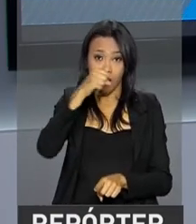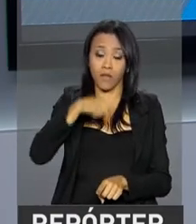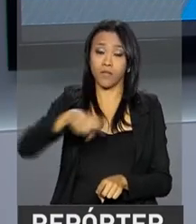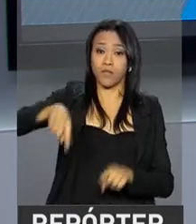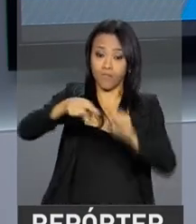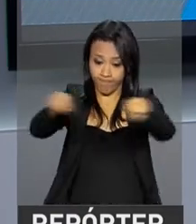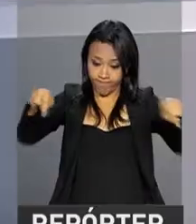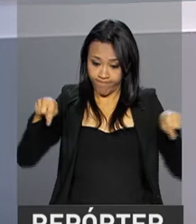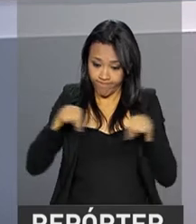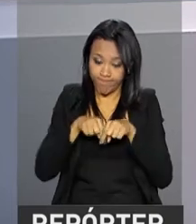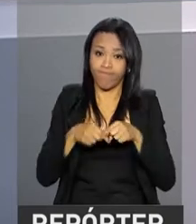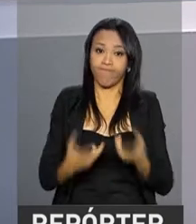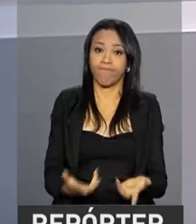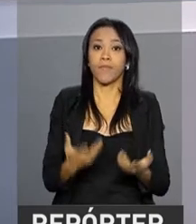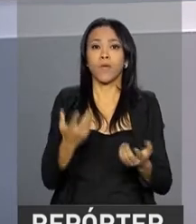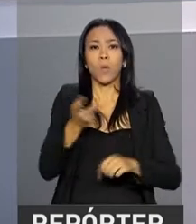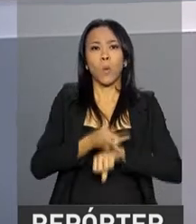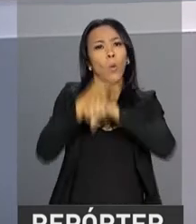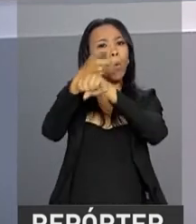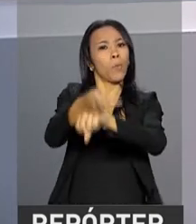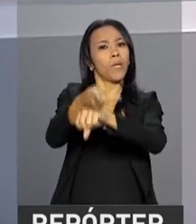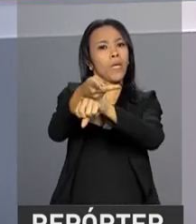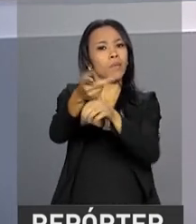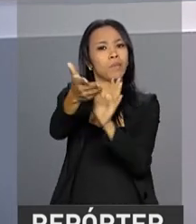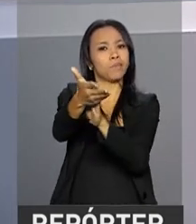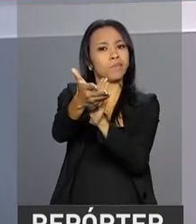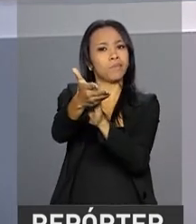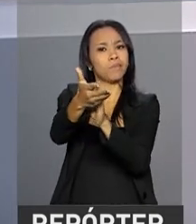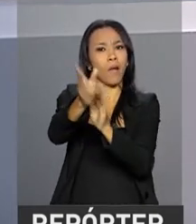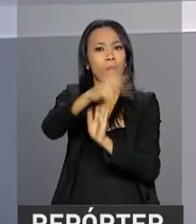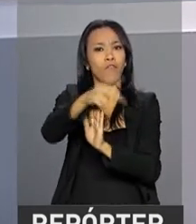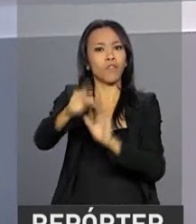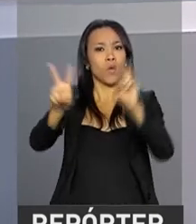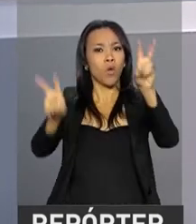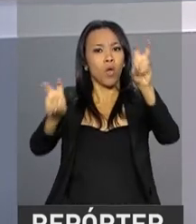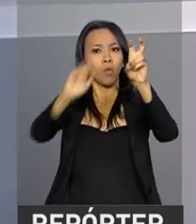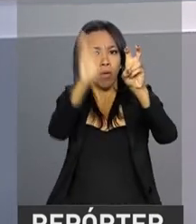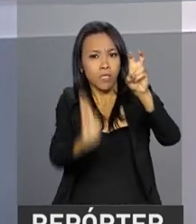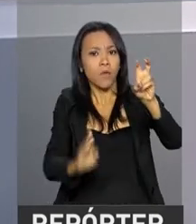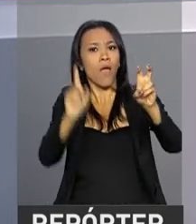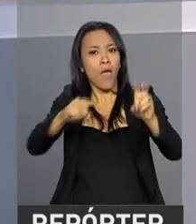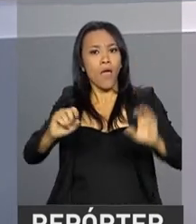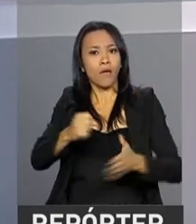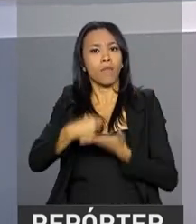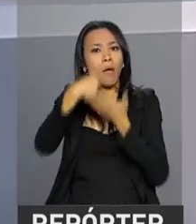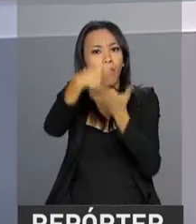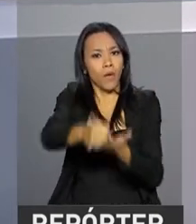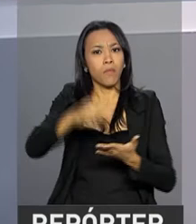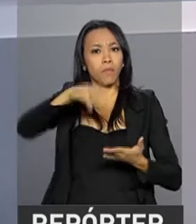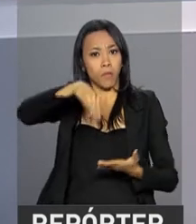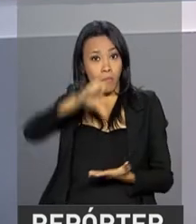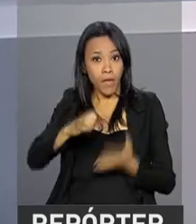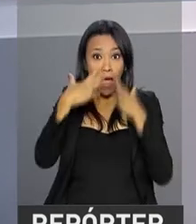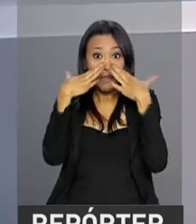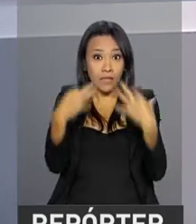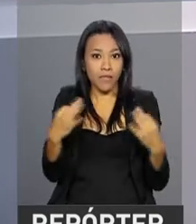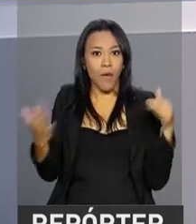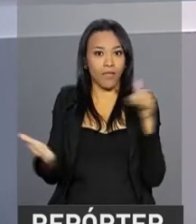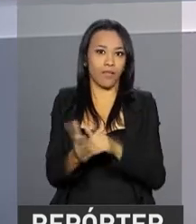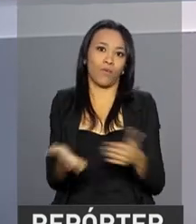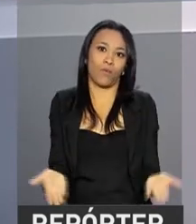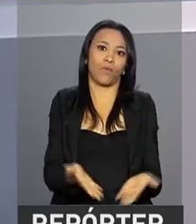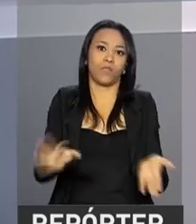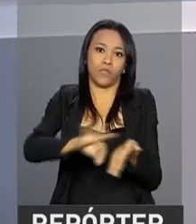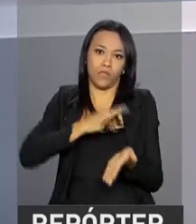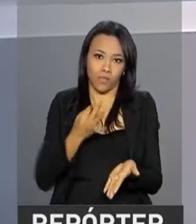salas de aula o prêmio professores do brasil promovido pelo mec está com inscrições abertas atenção até hoje